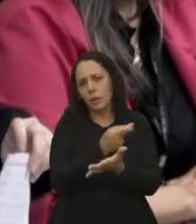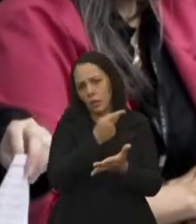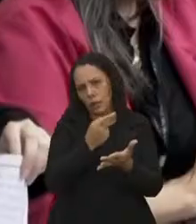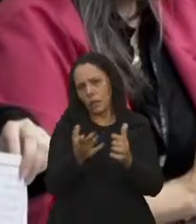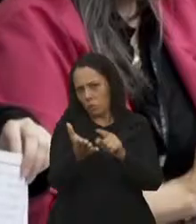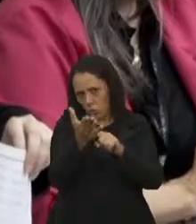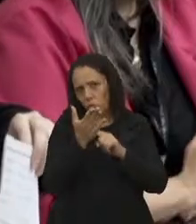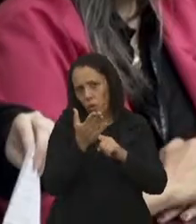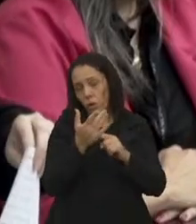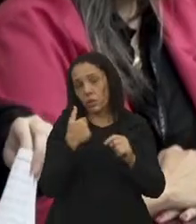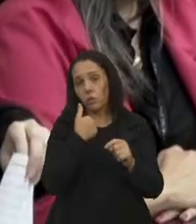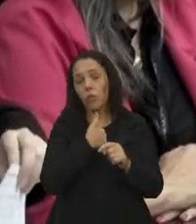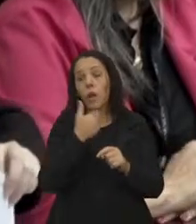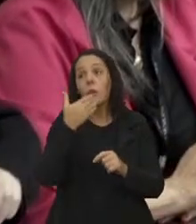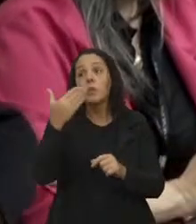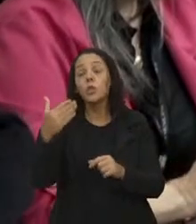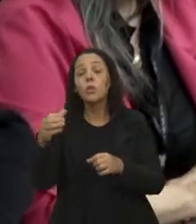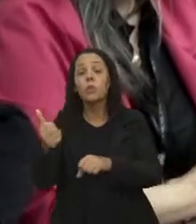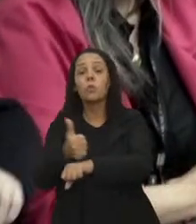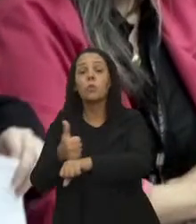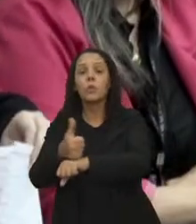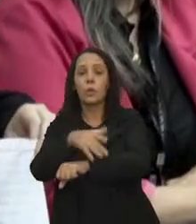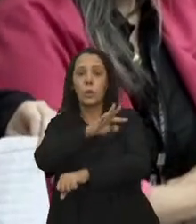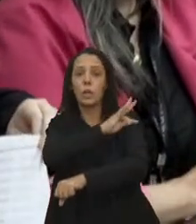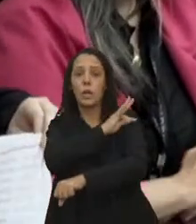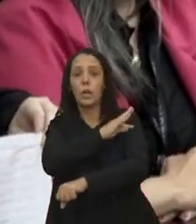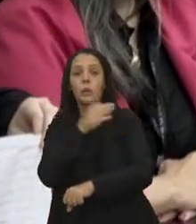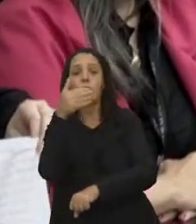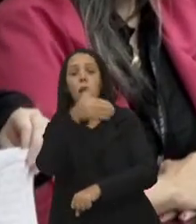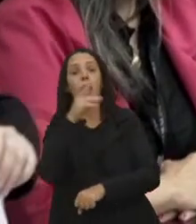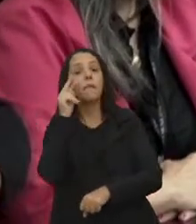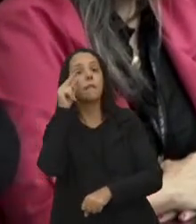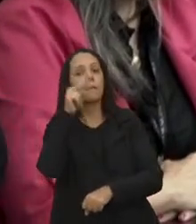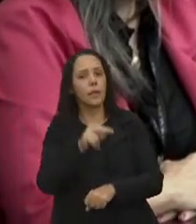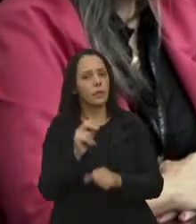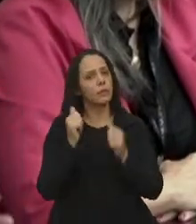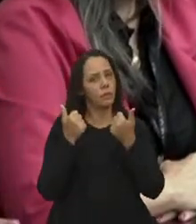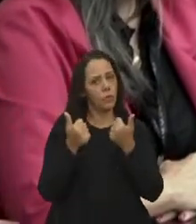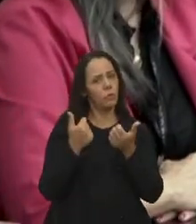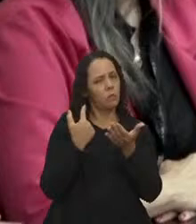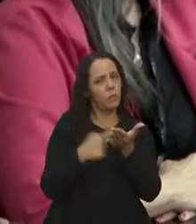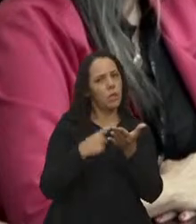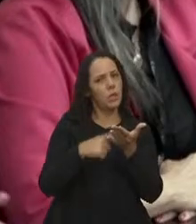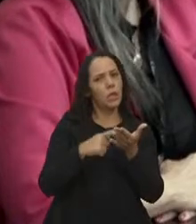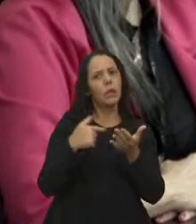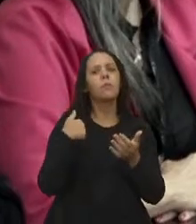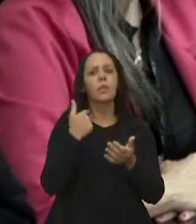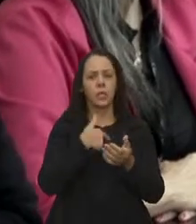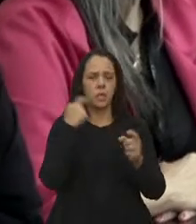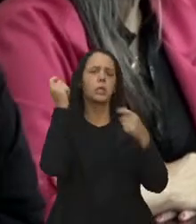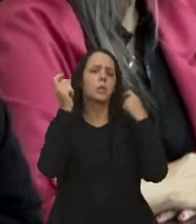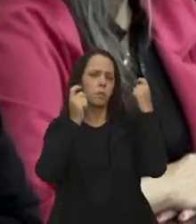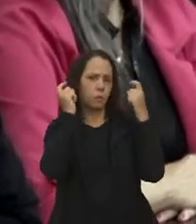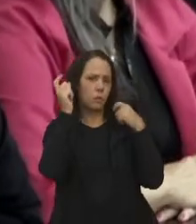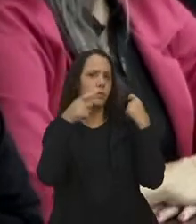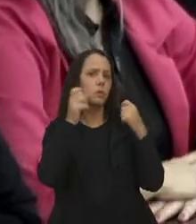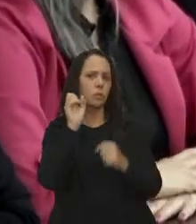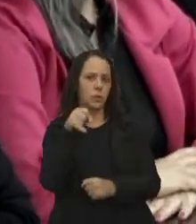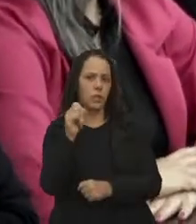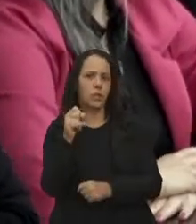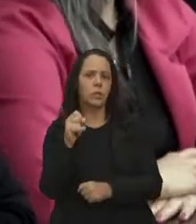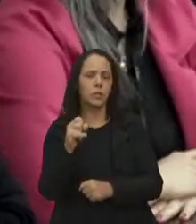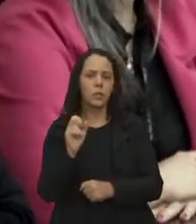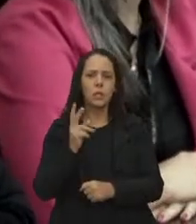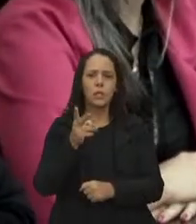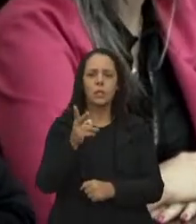poder pedir para os nossos técnicos olhar isso aí, tá bom? Então, a gente tem olhado bastante para isso e